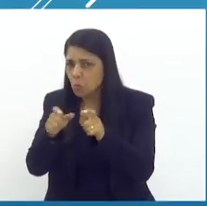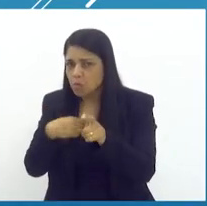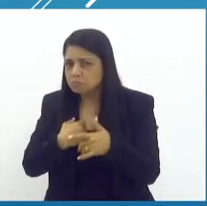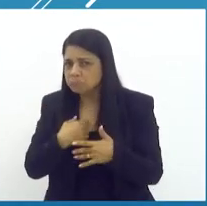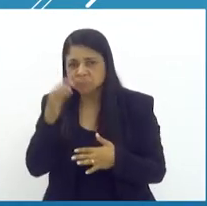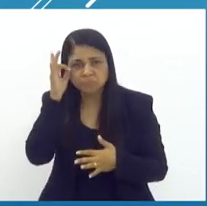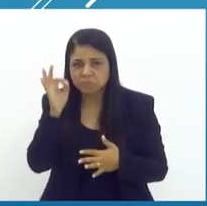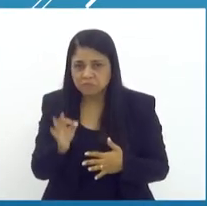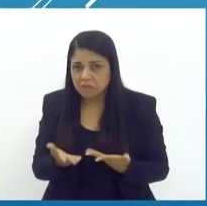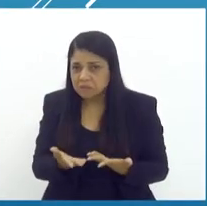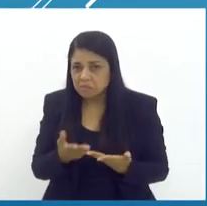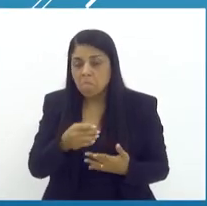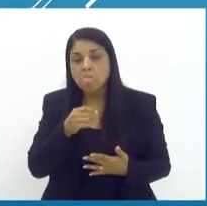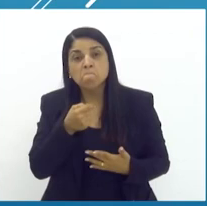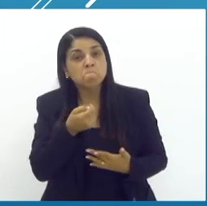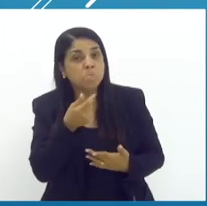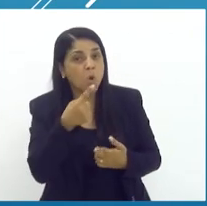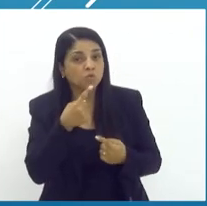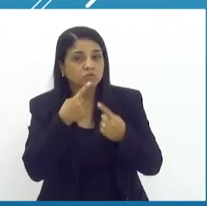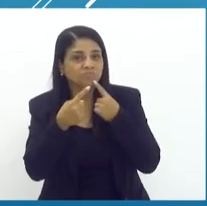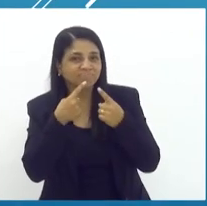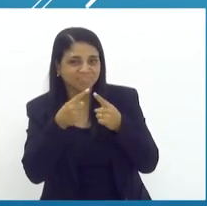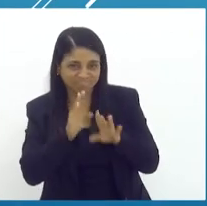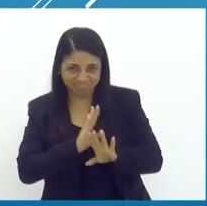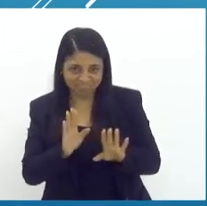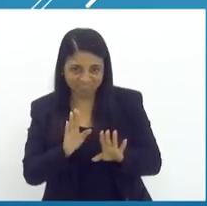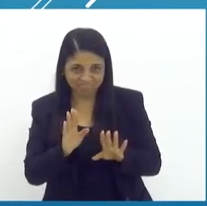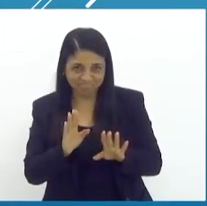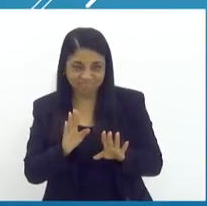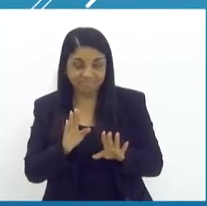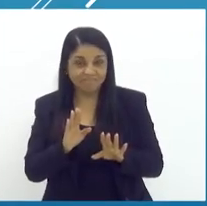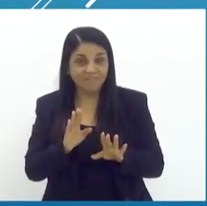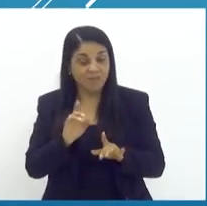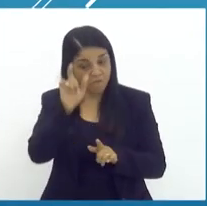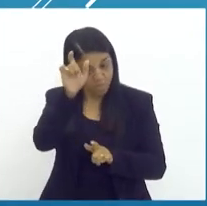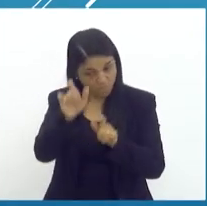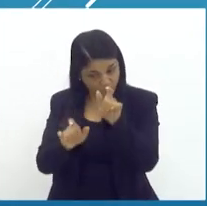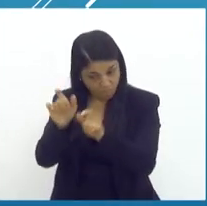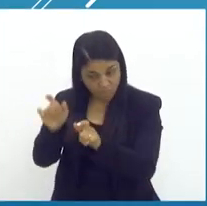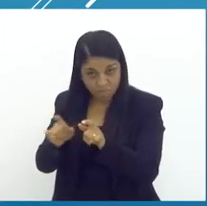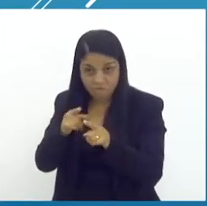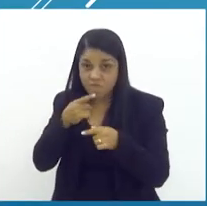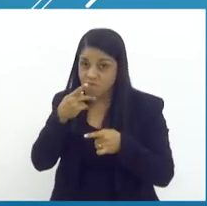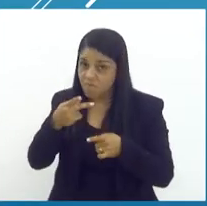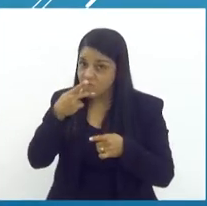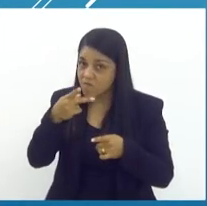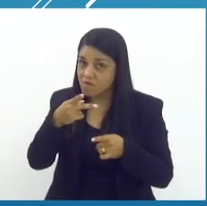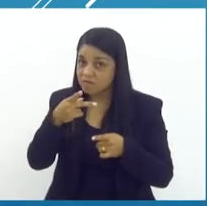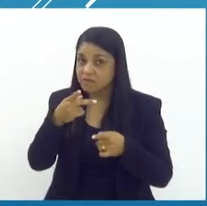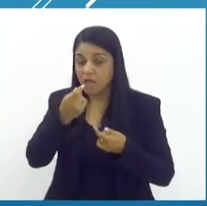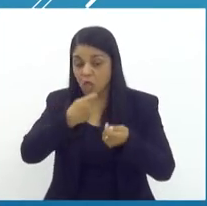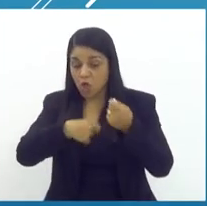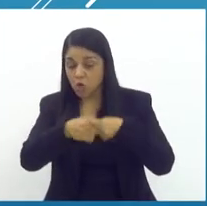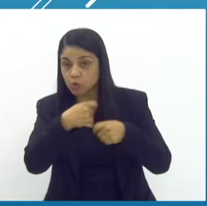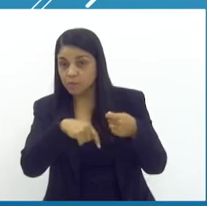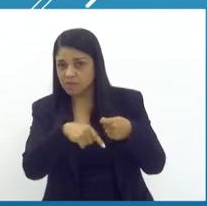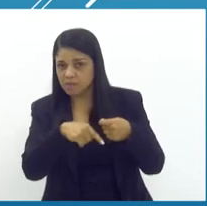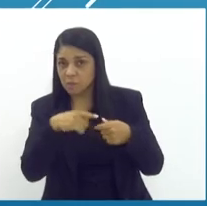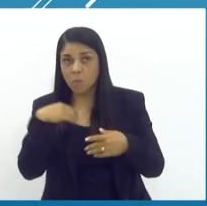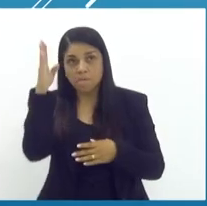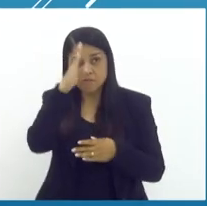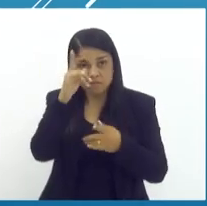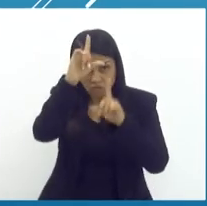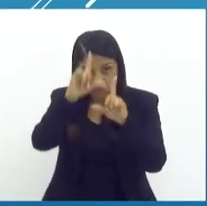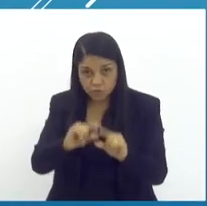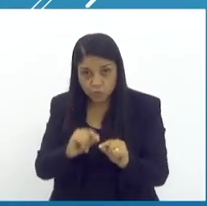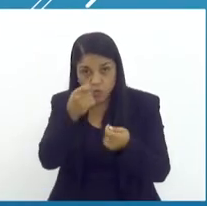poucos comentários todos falaram da questão Econômica então nosso país Resolveu a economia o